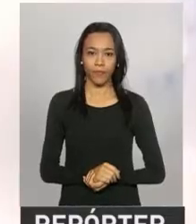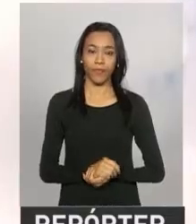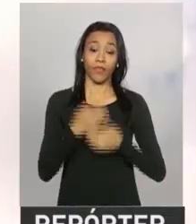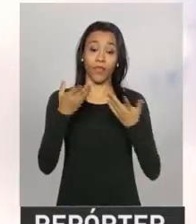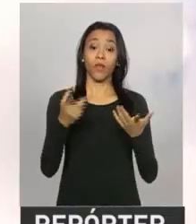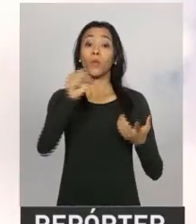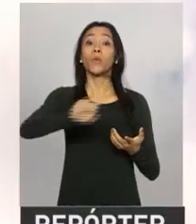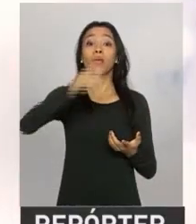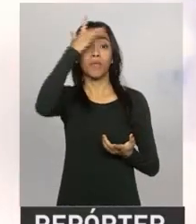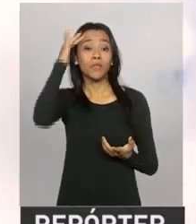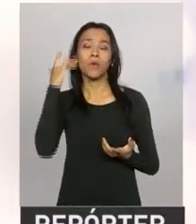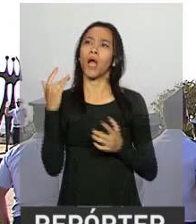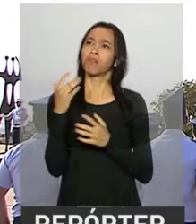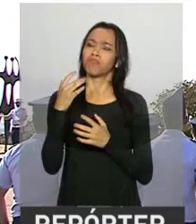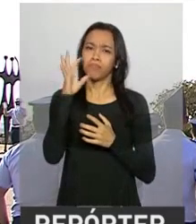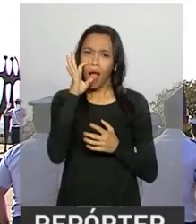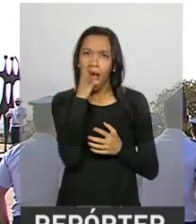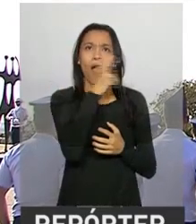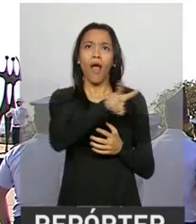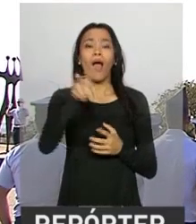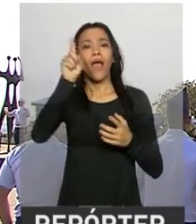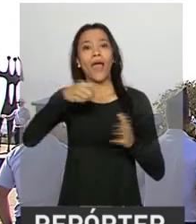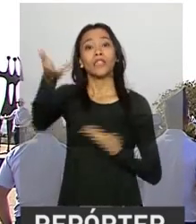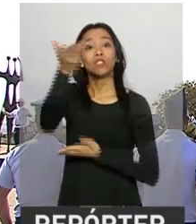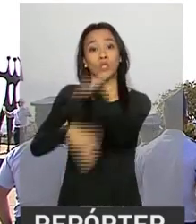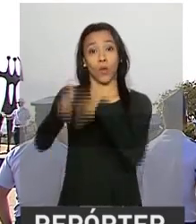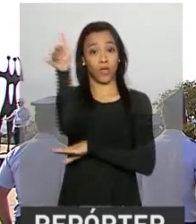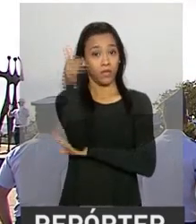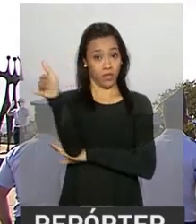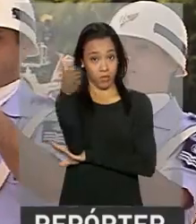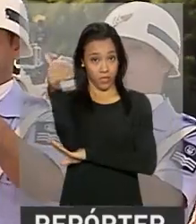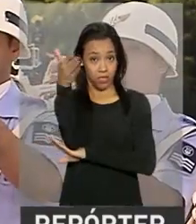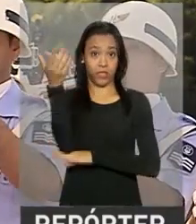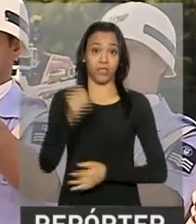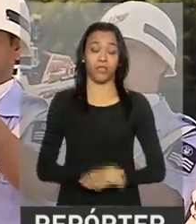O que o turista tanto elogia é a cerimônia da troca da bandeira.